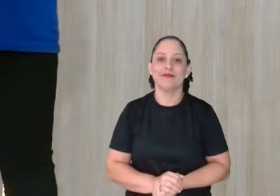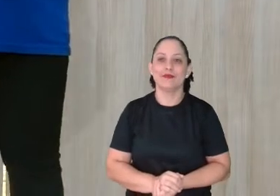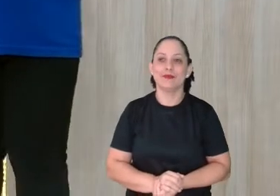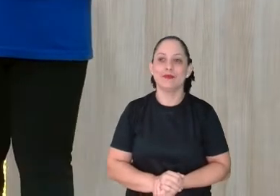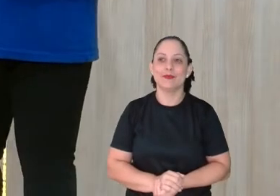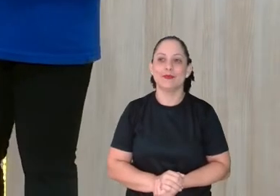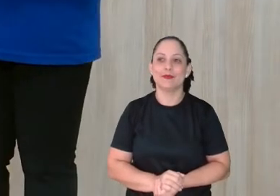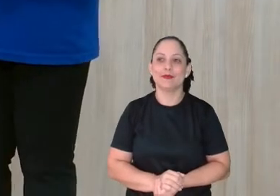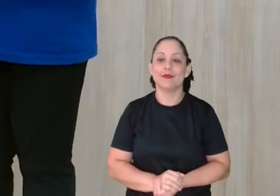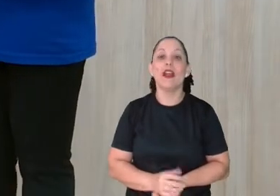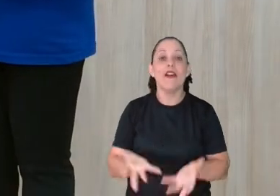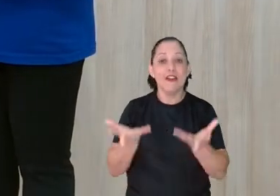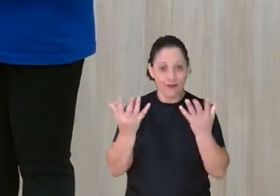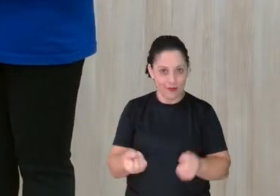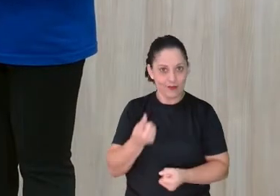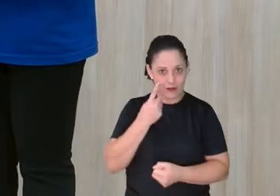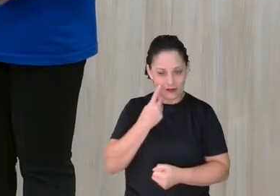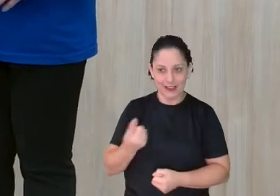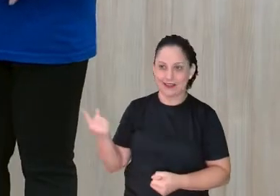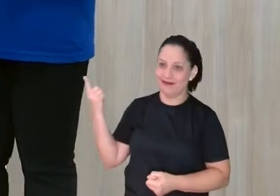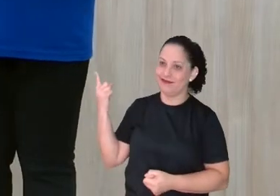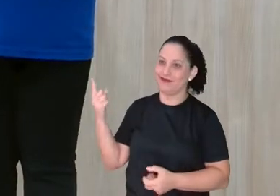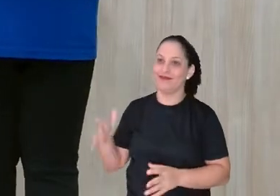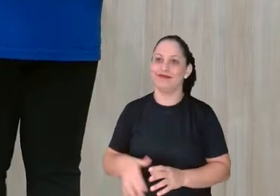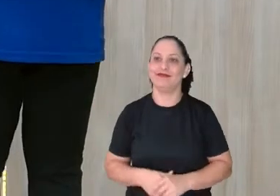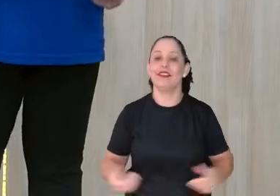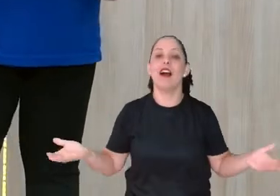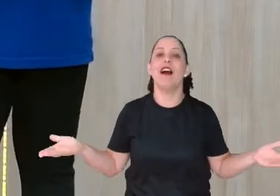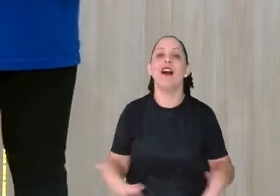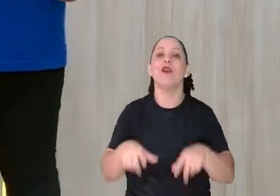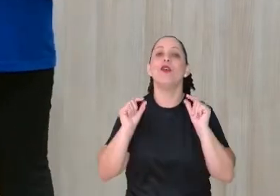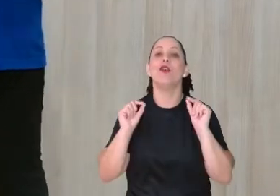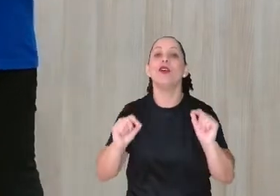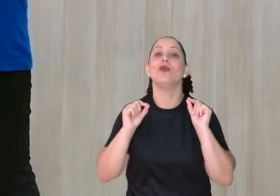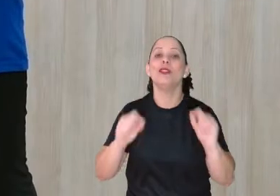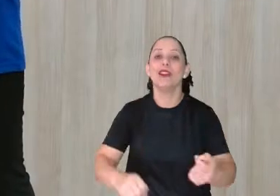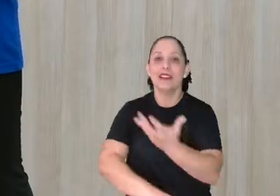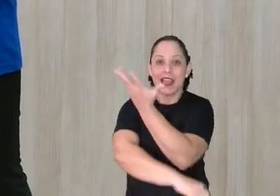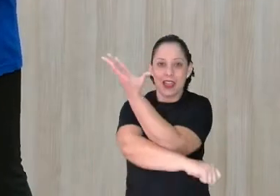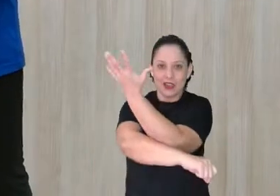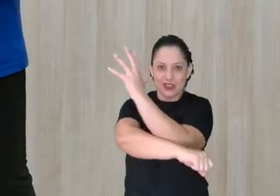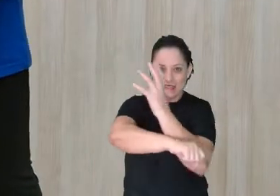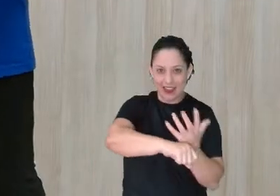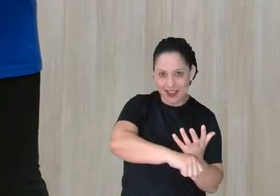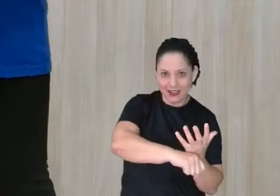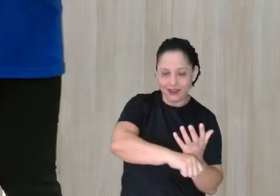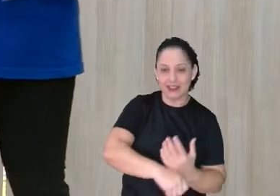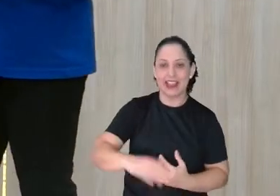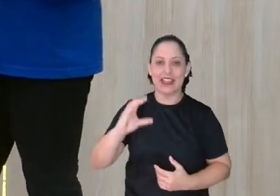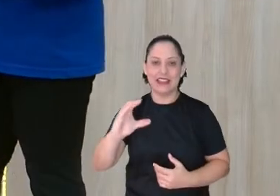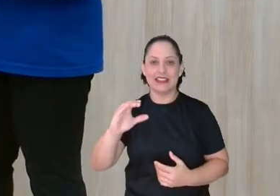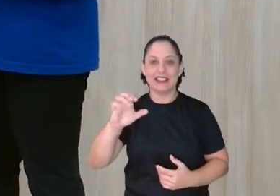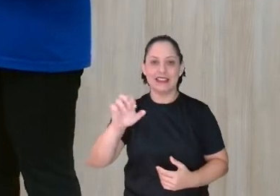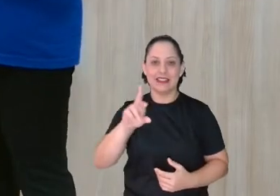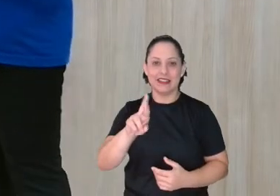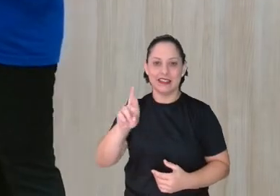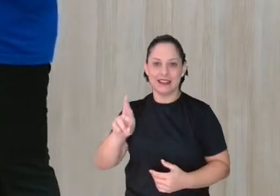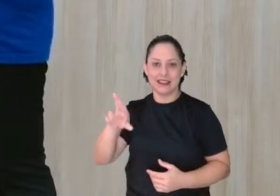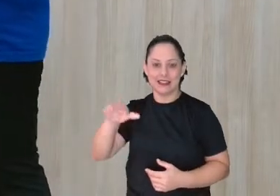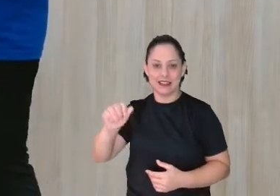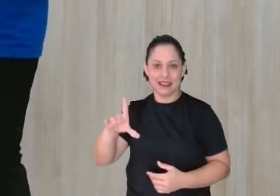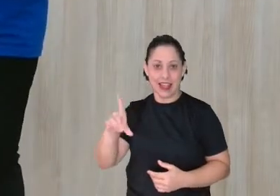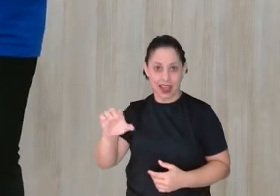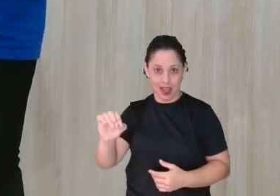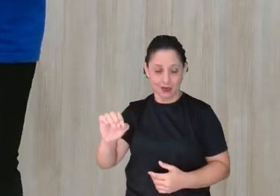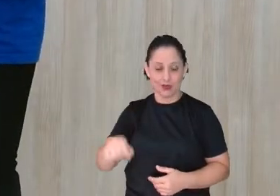Né? Então, vamos mais. Agora a gente vai para o Cerrado. Saímos da Amazônia e vamos para o Cerrado. O